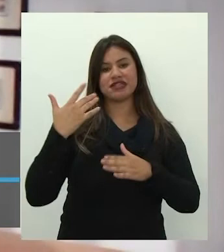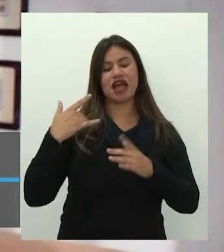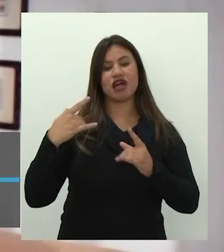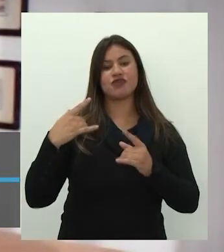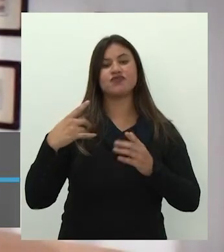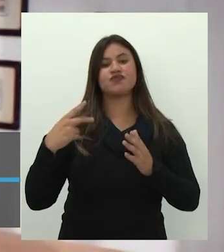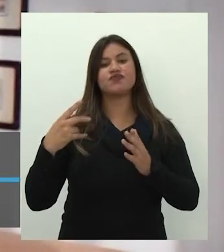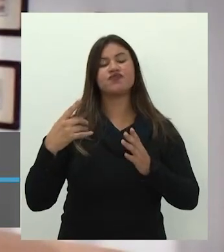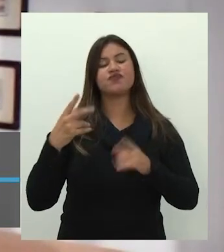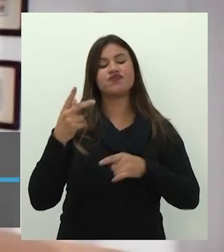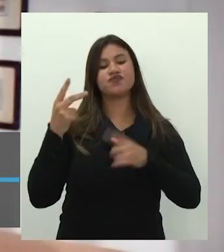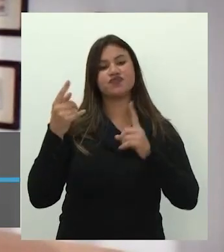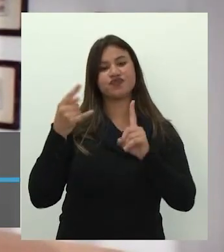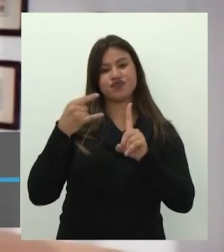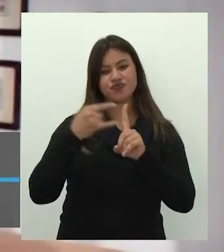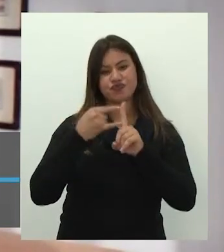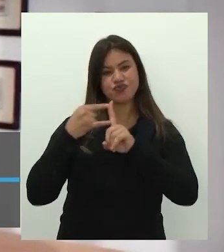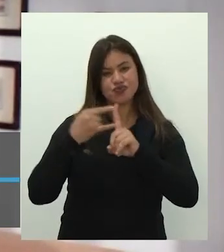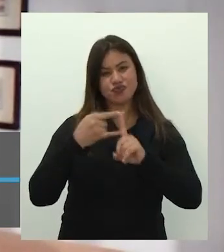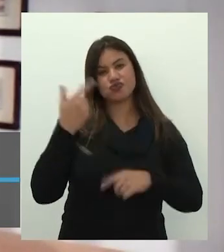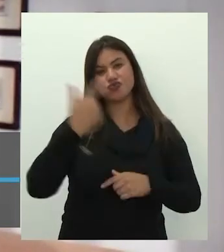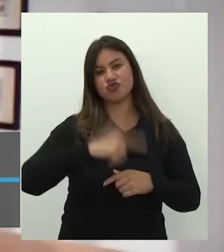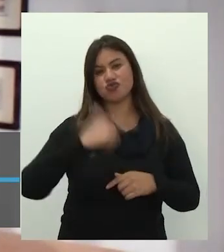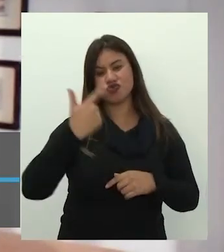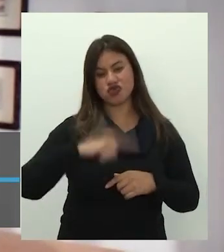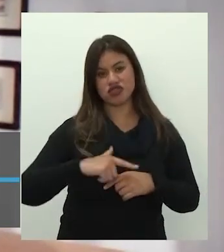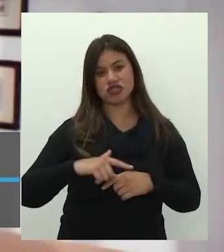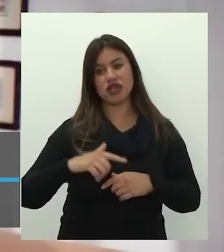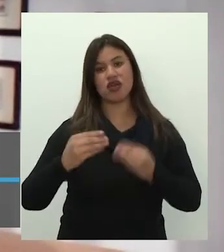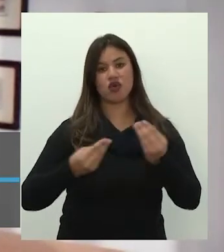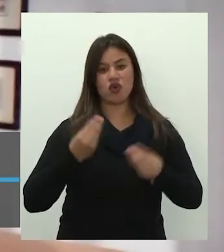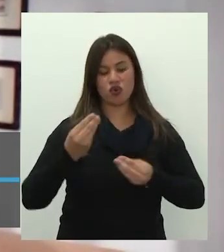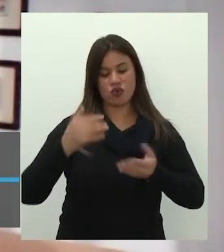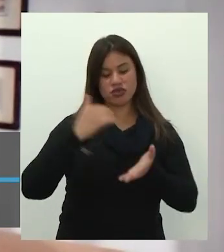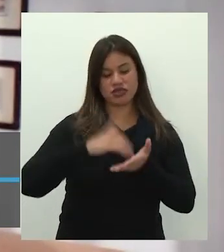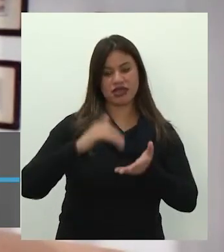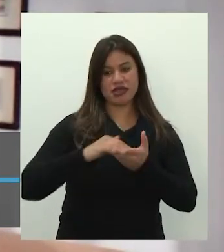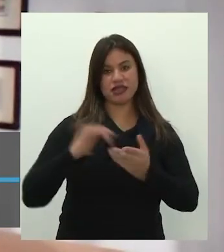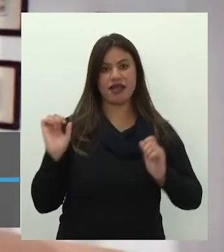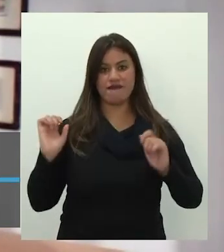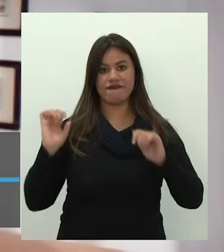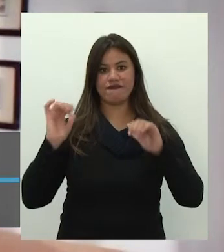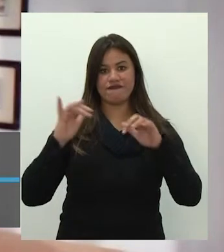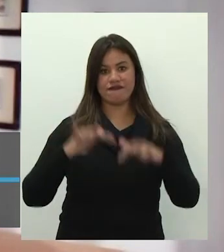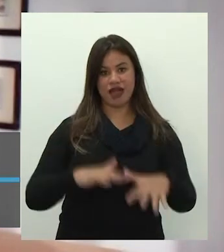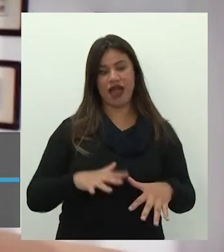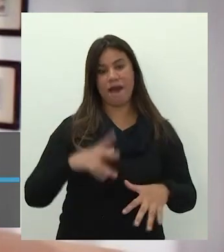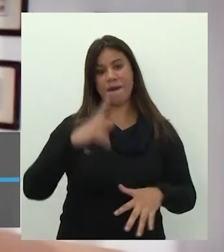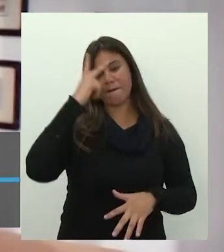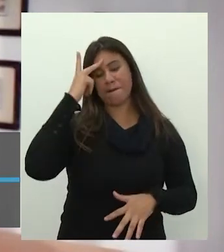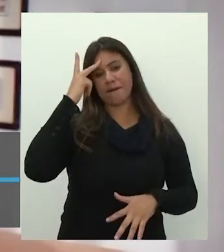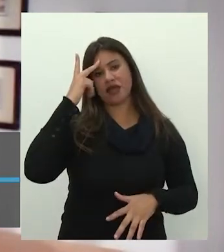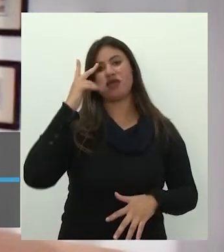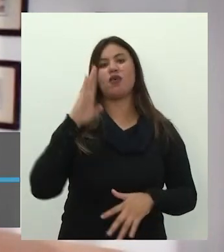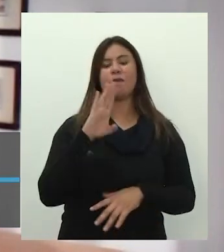Nós fazíamos reuniões, às vezes, na própria Secretaria da Saúde, trazendo